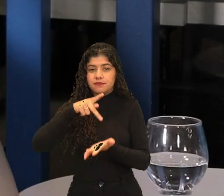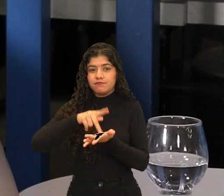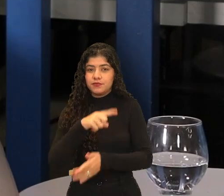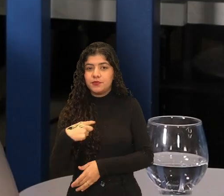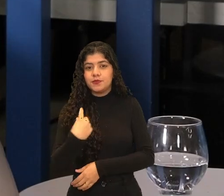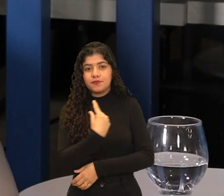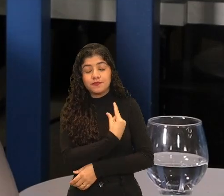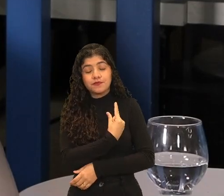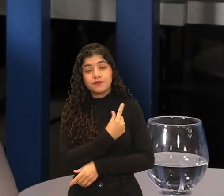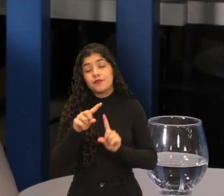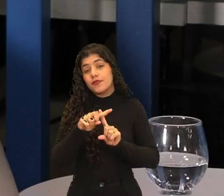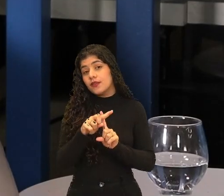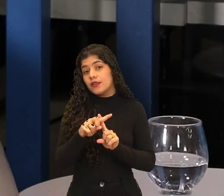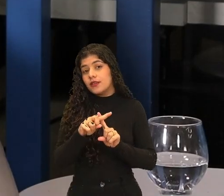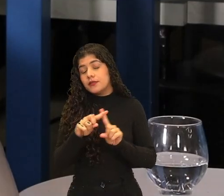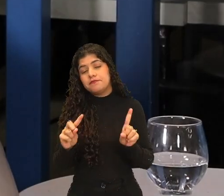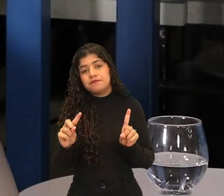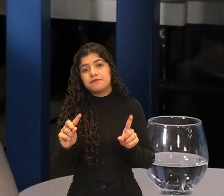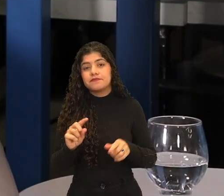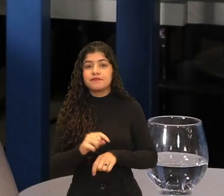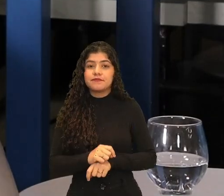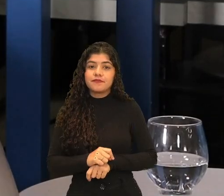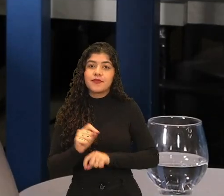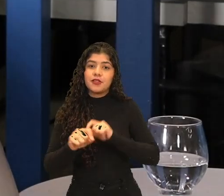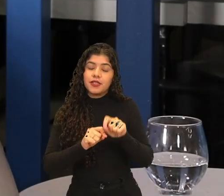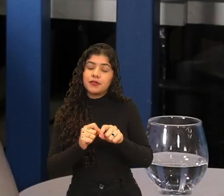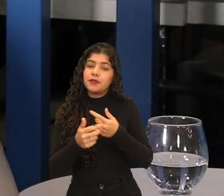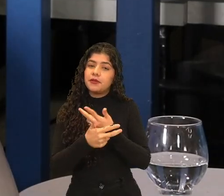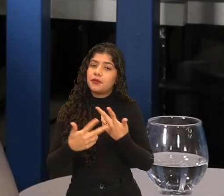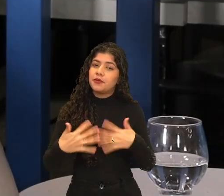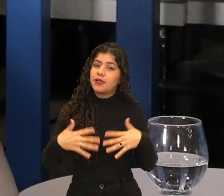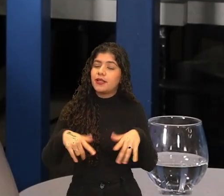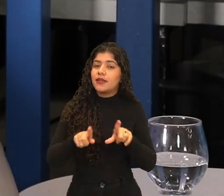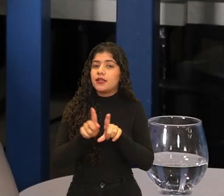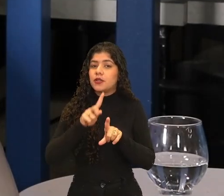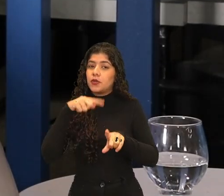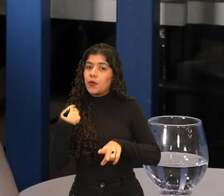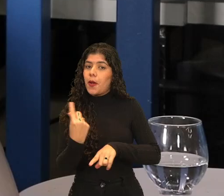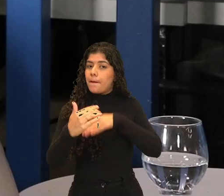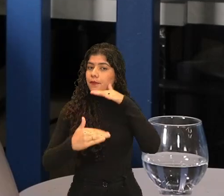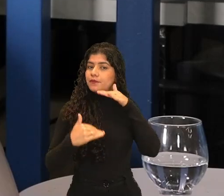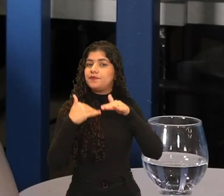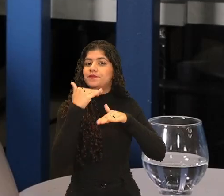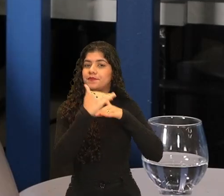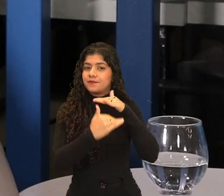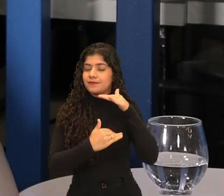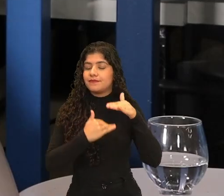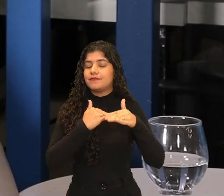né? Mas isso é um pouco, assim, desse nosso processo de diagnóstico, né?